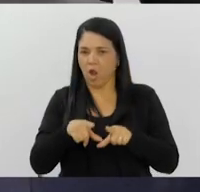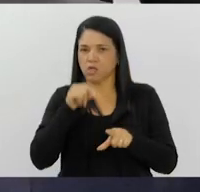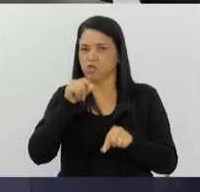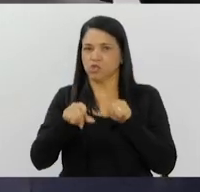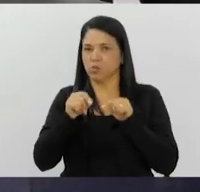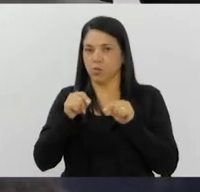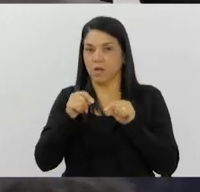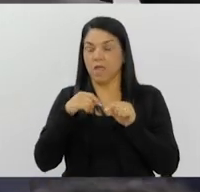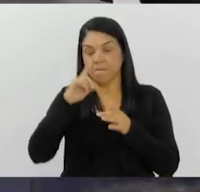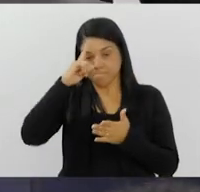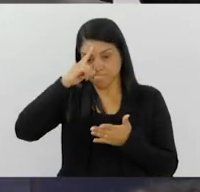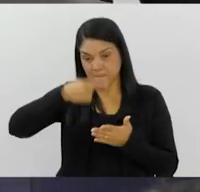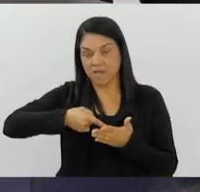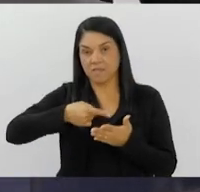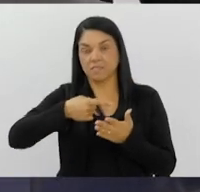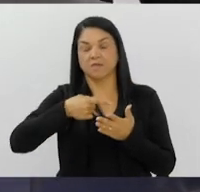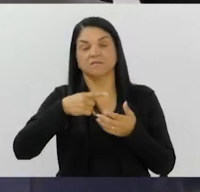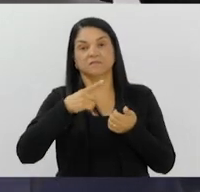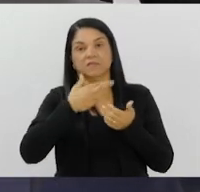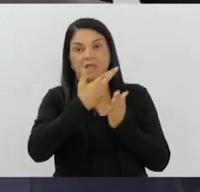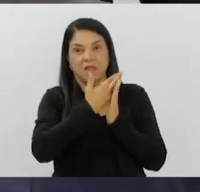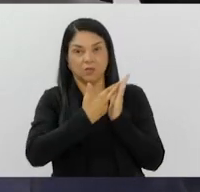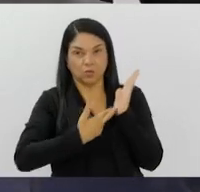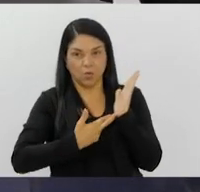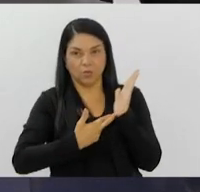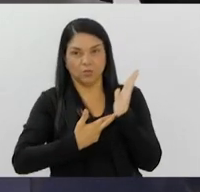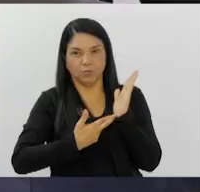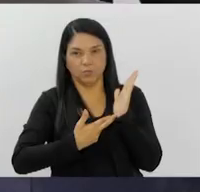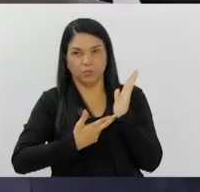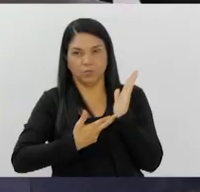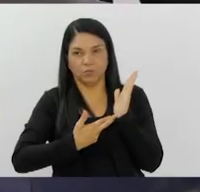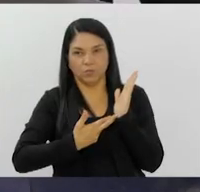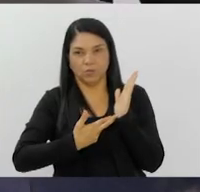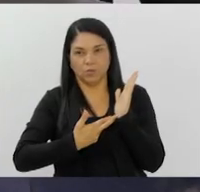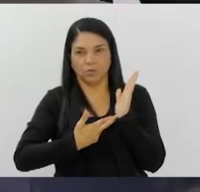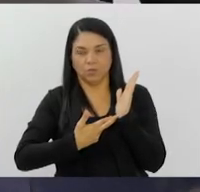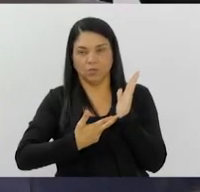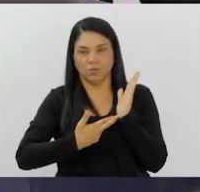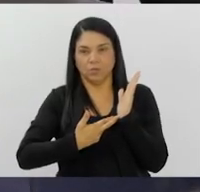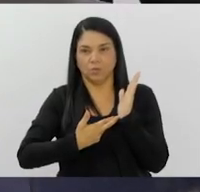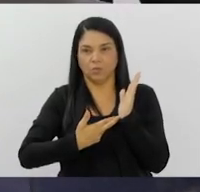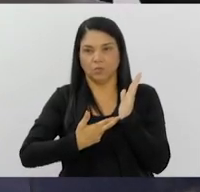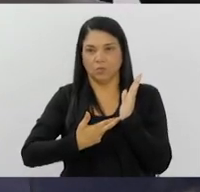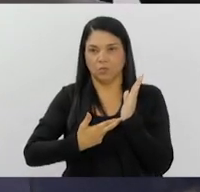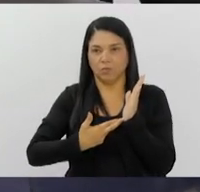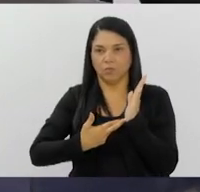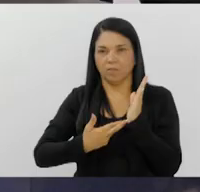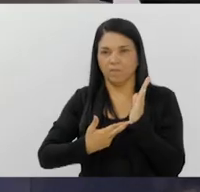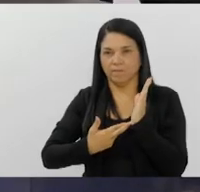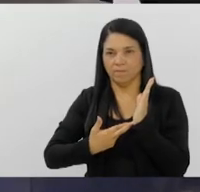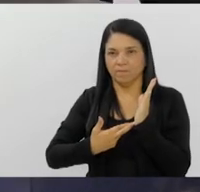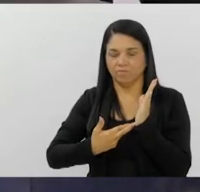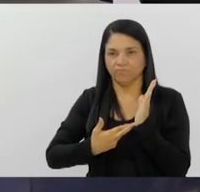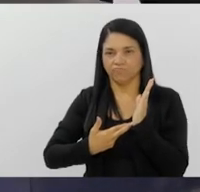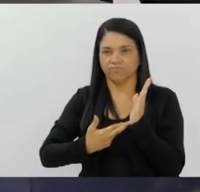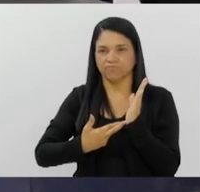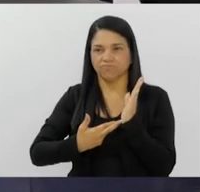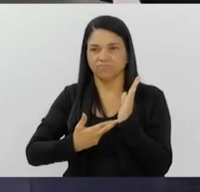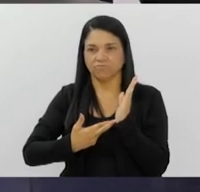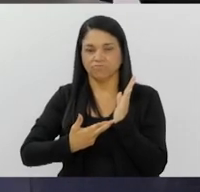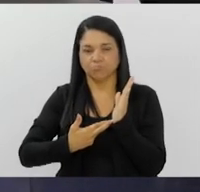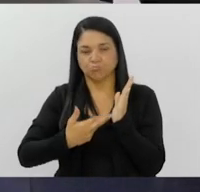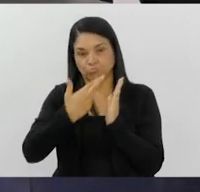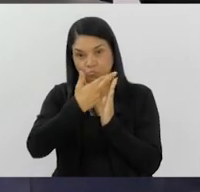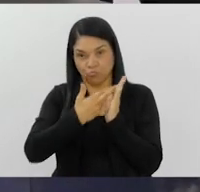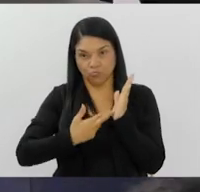mandatório deverá produzir relatório veja no no artigo sego ou produzirá